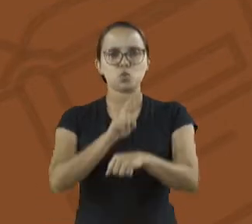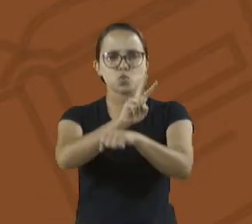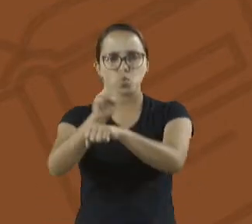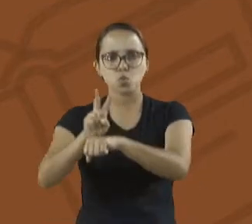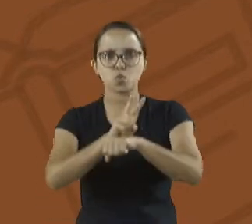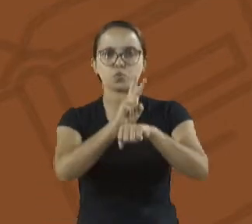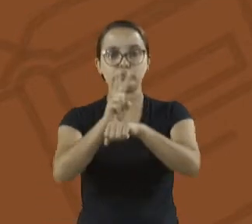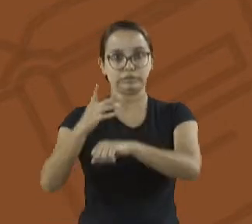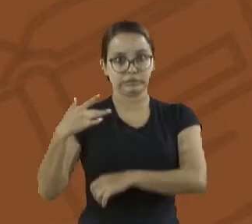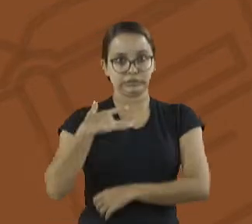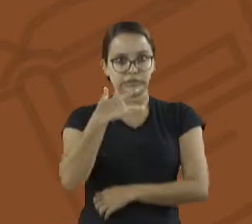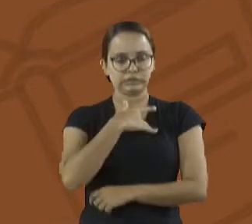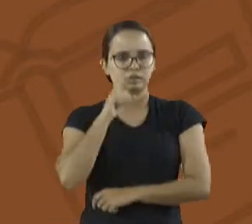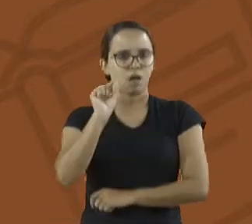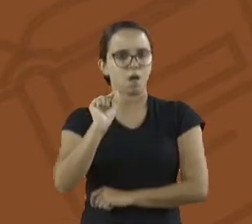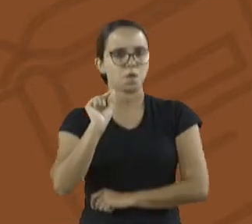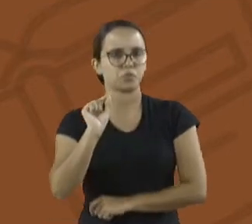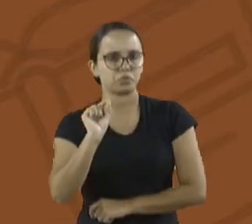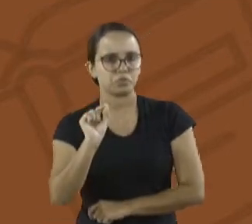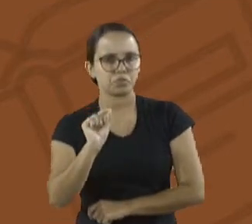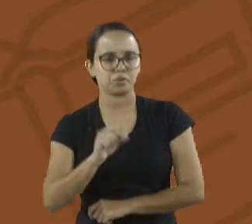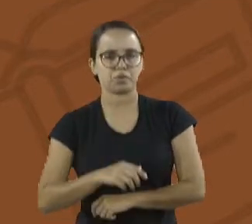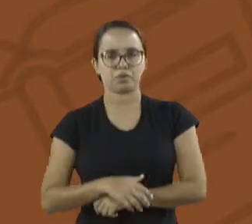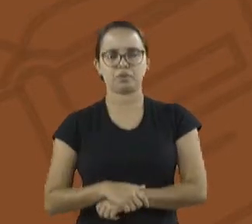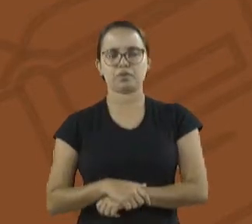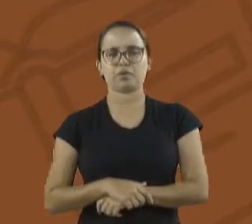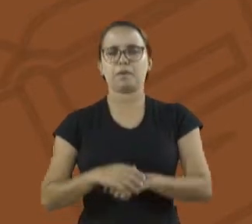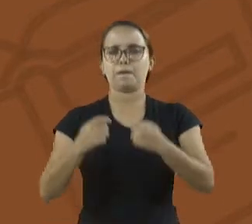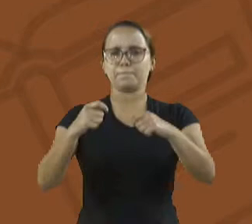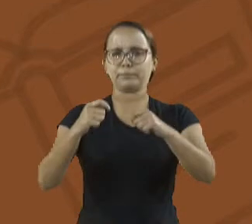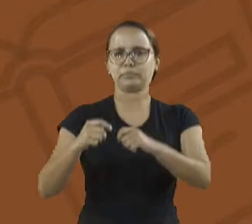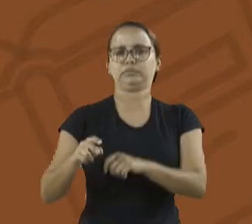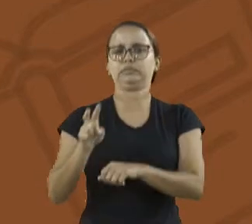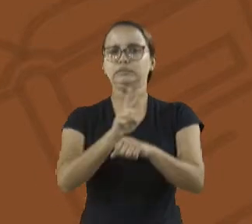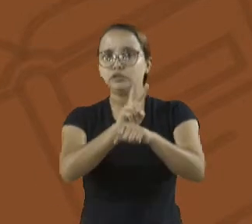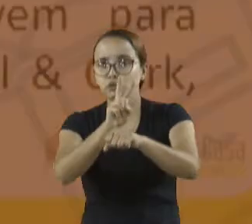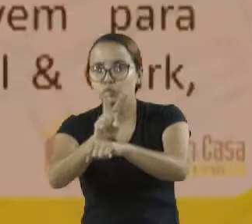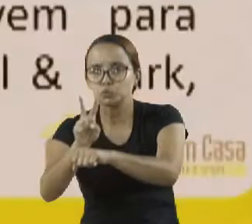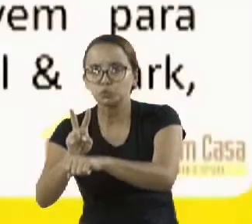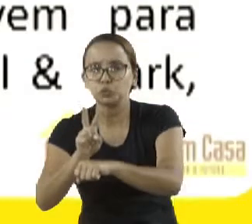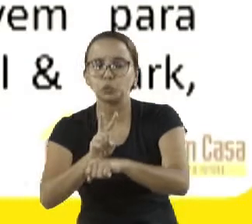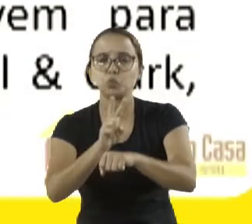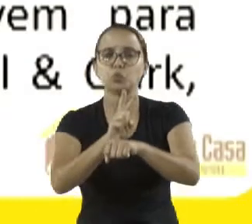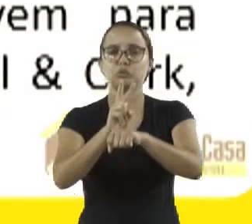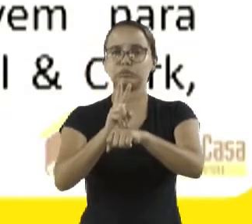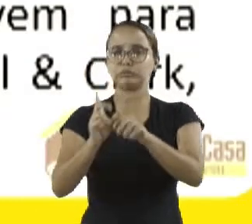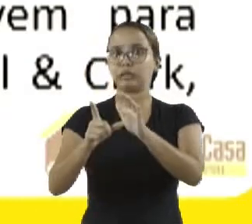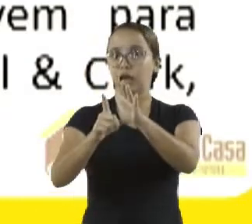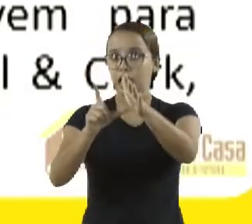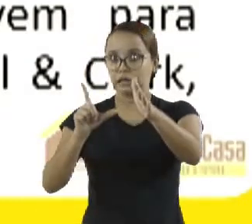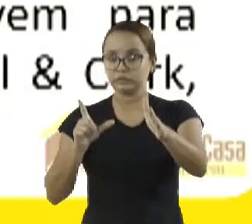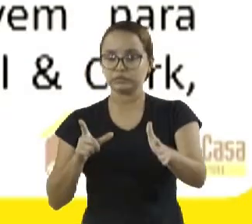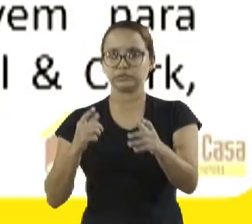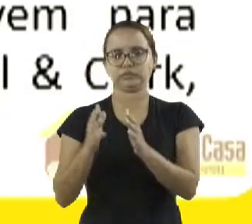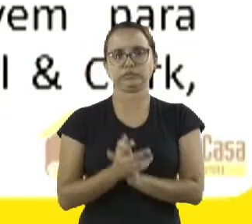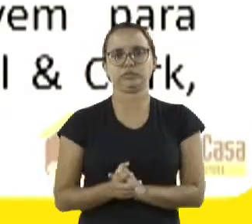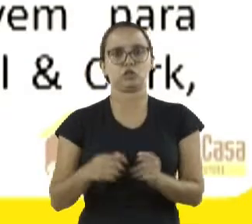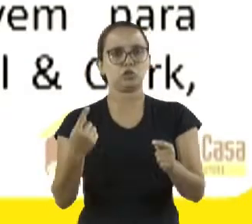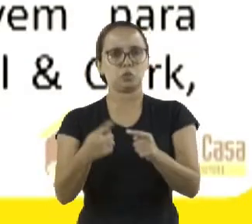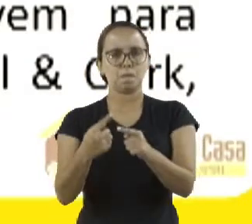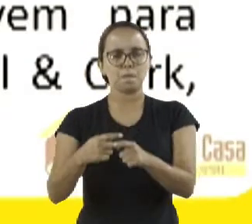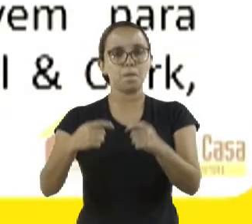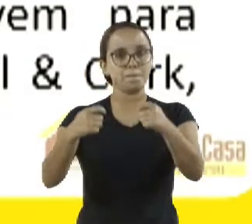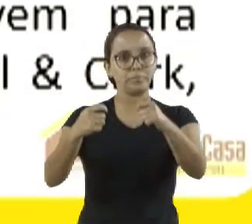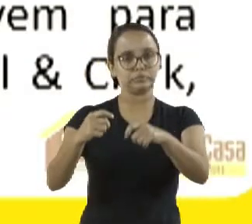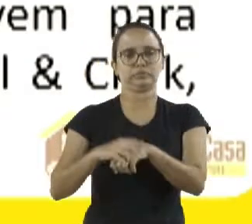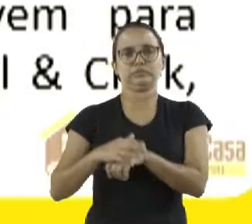ação antecipada, baseada no conhecimento da história natural da doença, a fim de tornar improvável o progresso posterior da